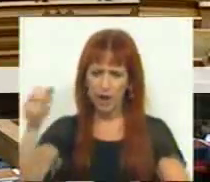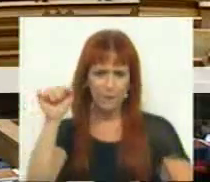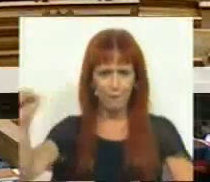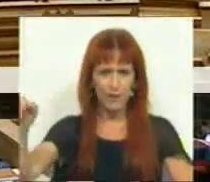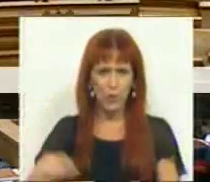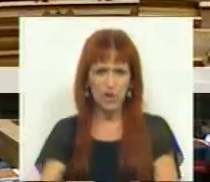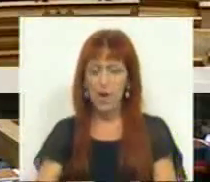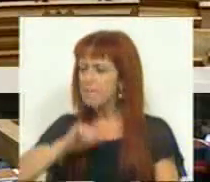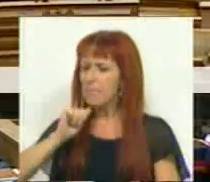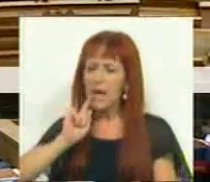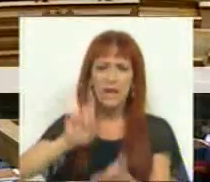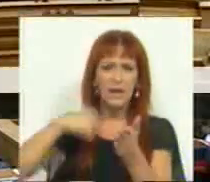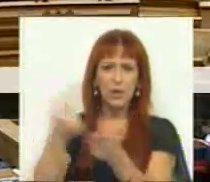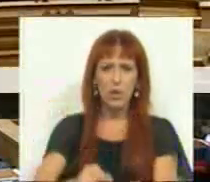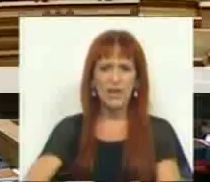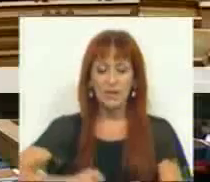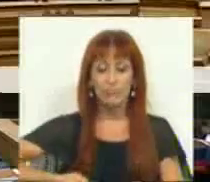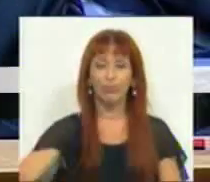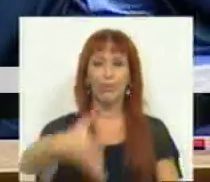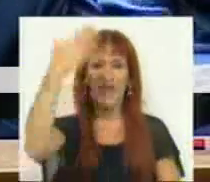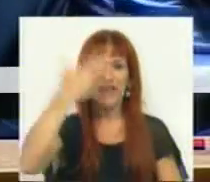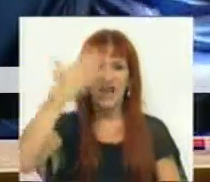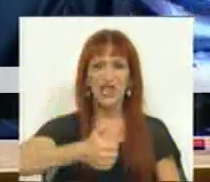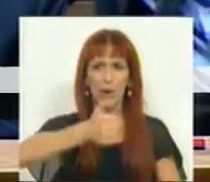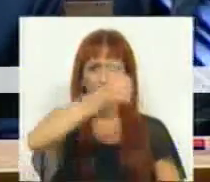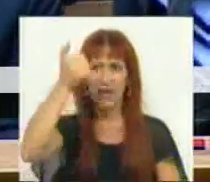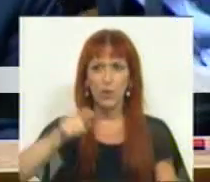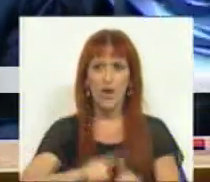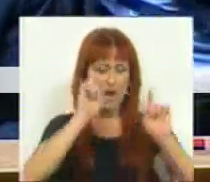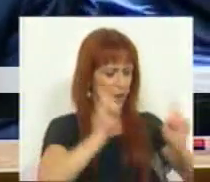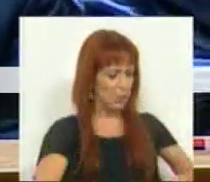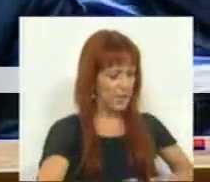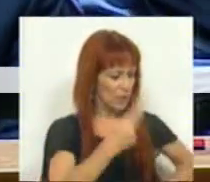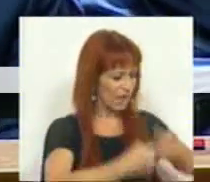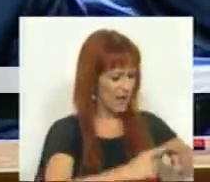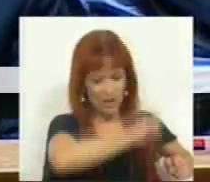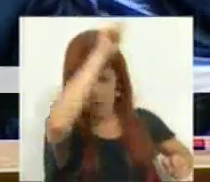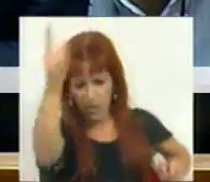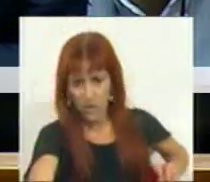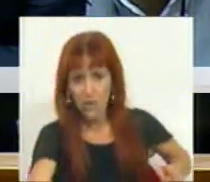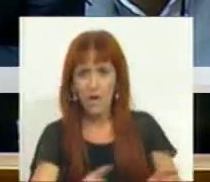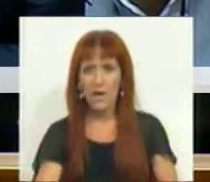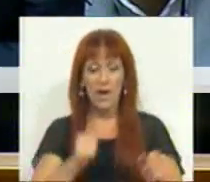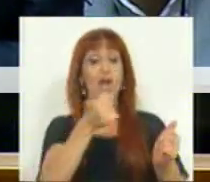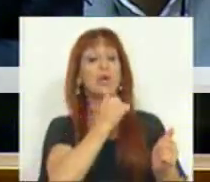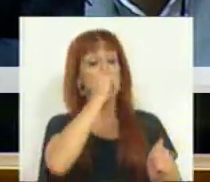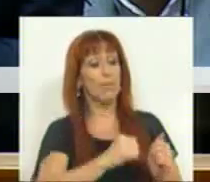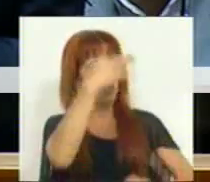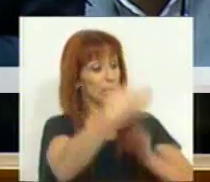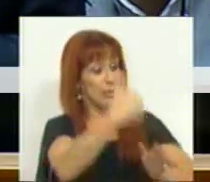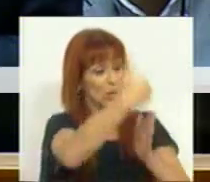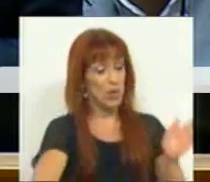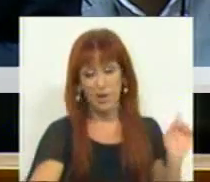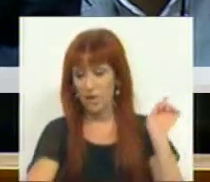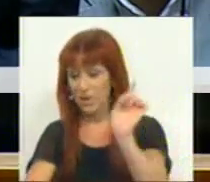Troika está por concluir há 55 dias. Entre o início dessa avaliação e o acórdão do Tribunal